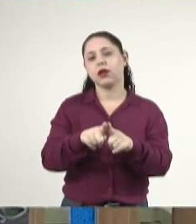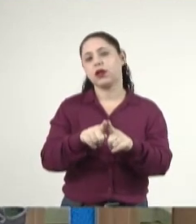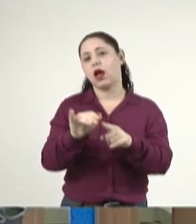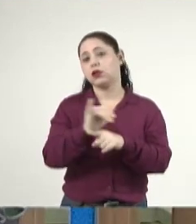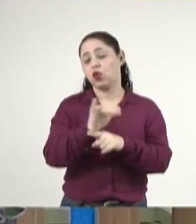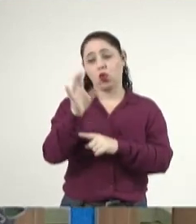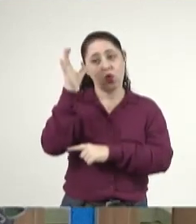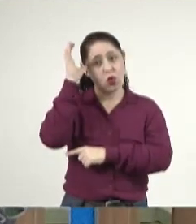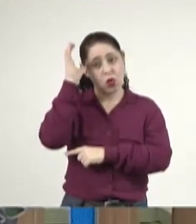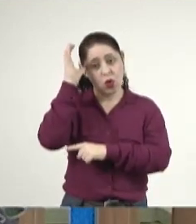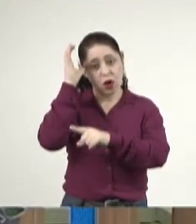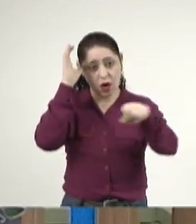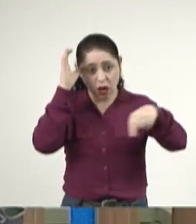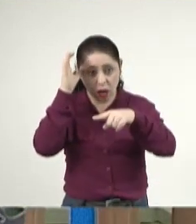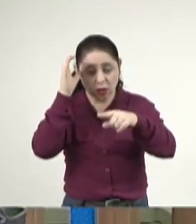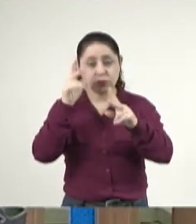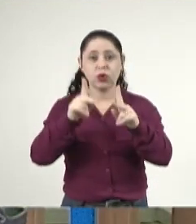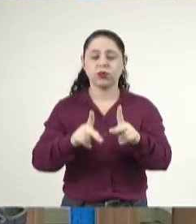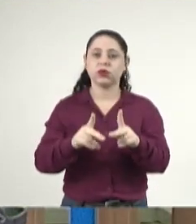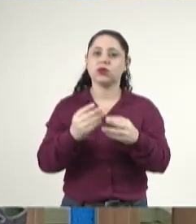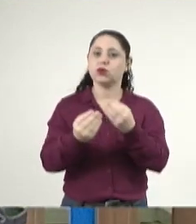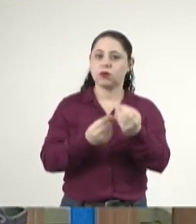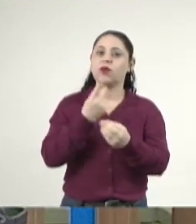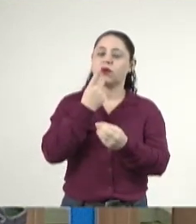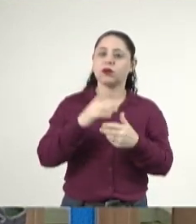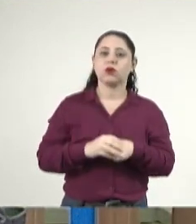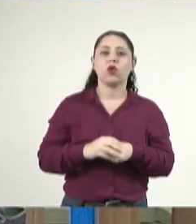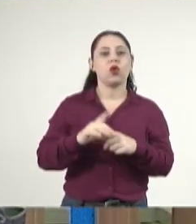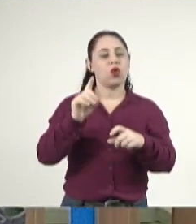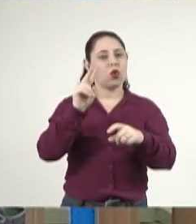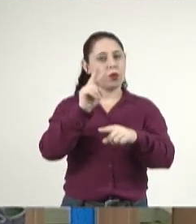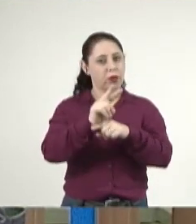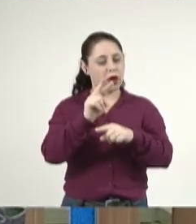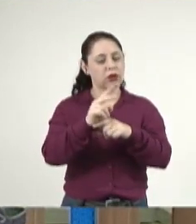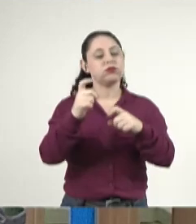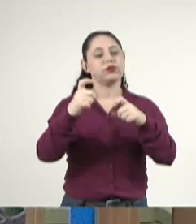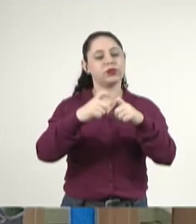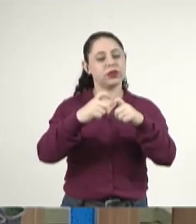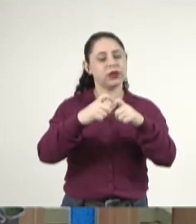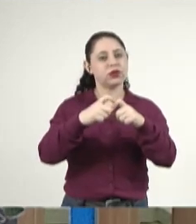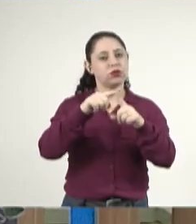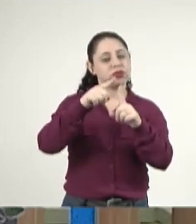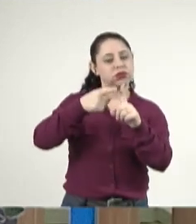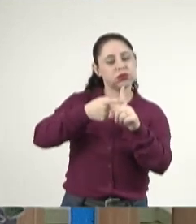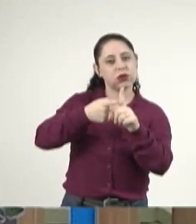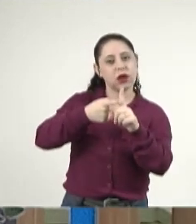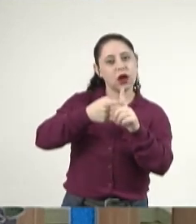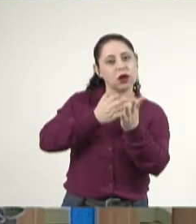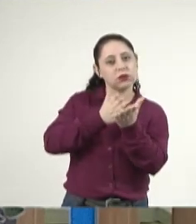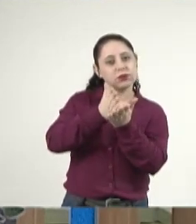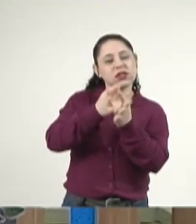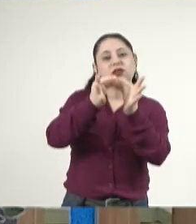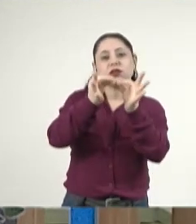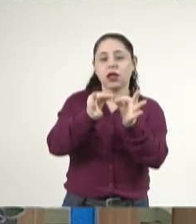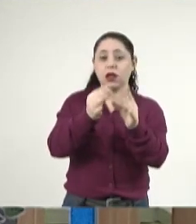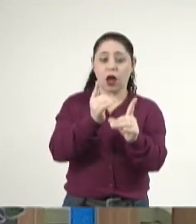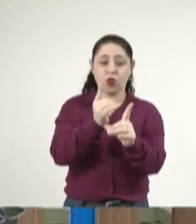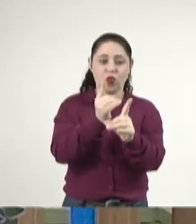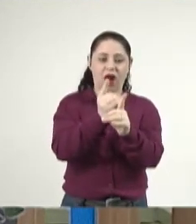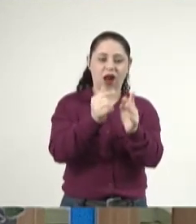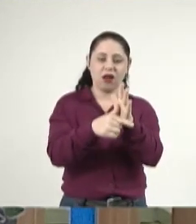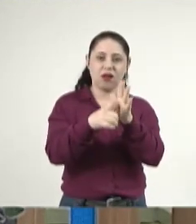de conscientização com a população. Como eu disse, o pré-natal é um principal caminho para poder identificar